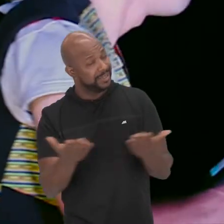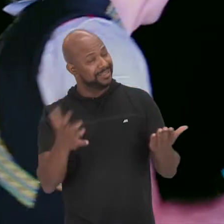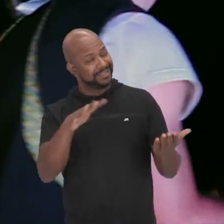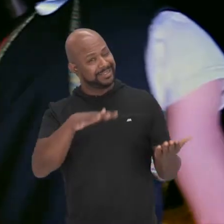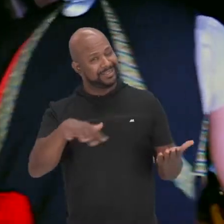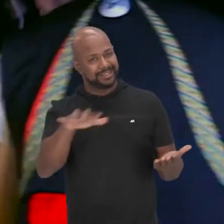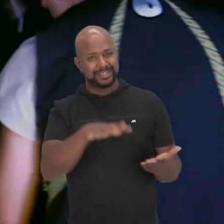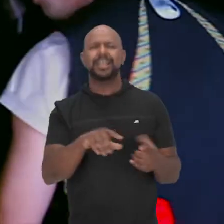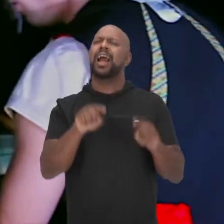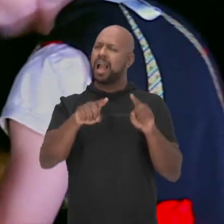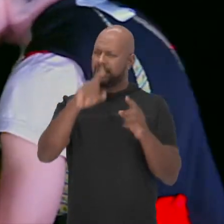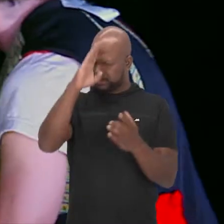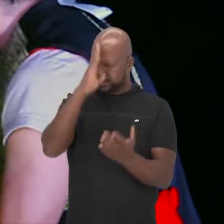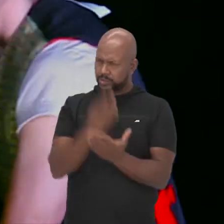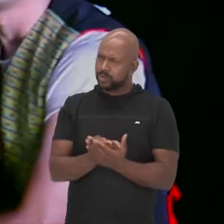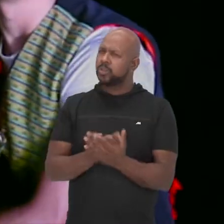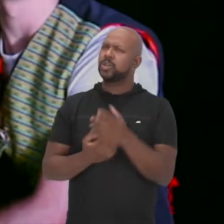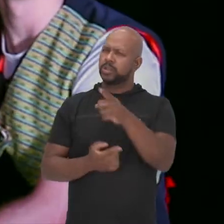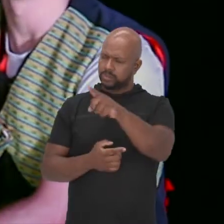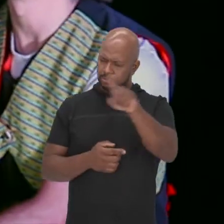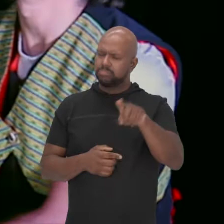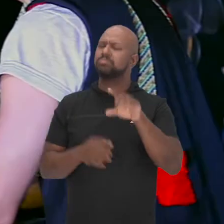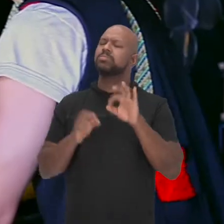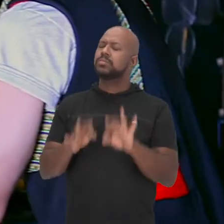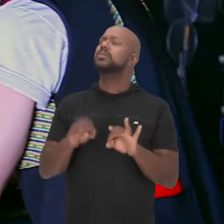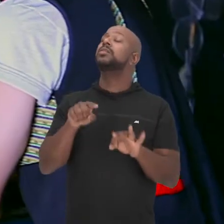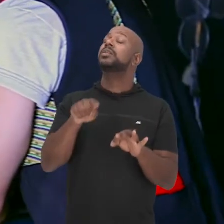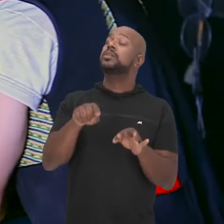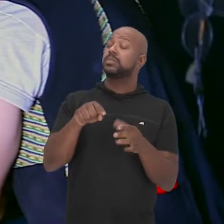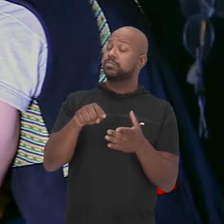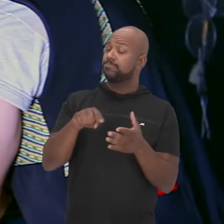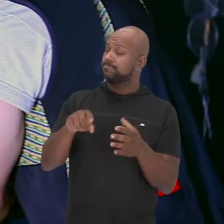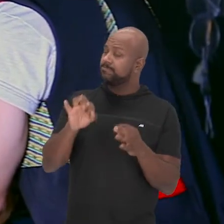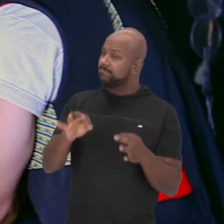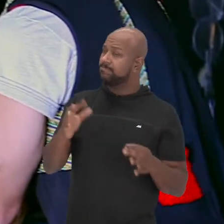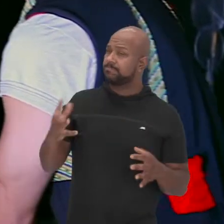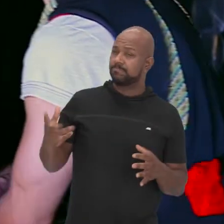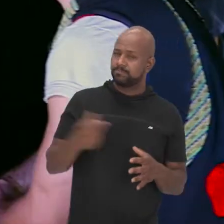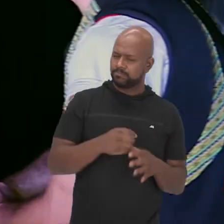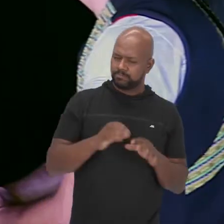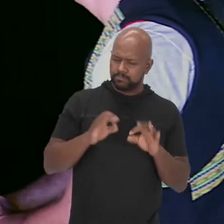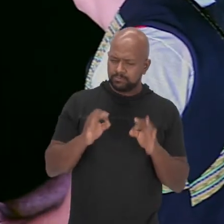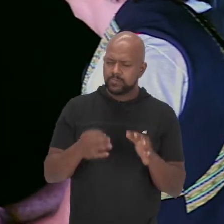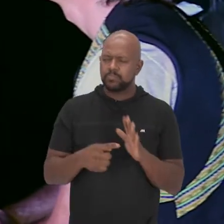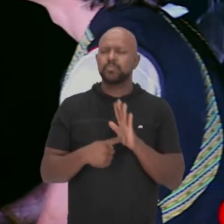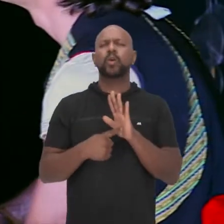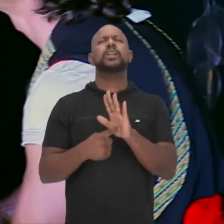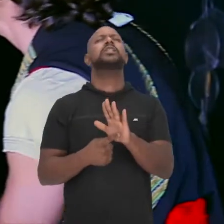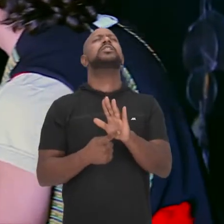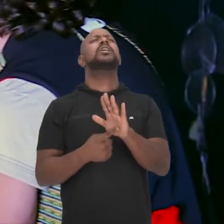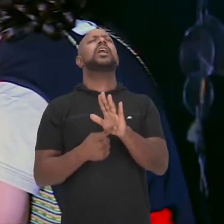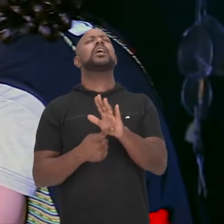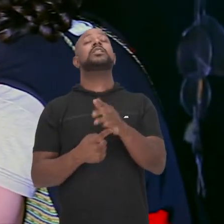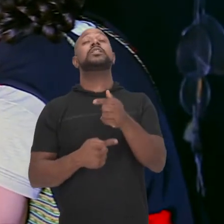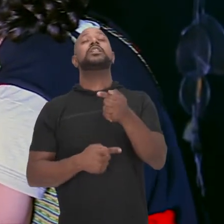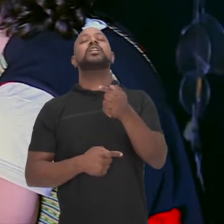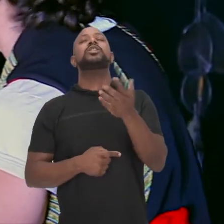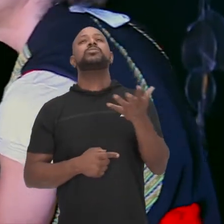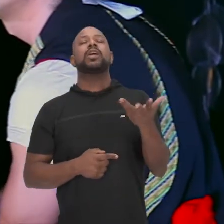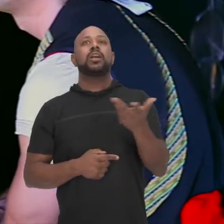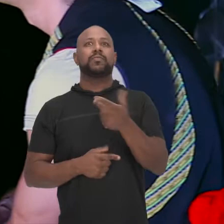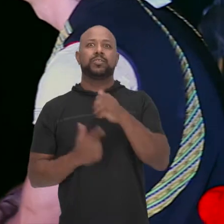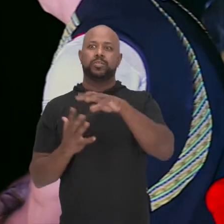Senhoras e senhores, acreditem em vocês ou não, a base dessa tônica foram construídas algumas das